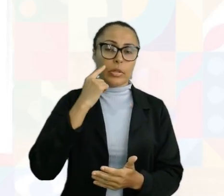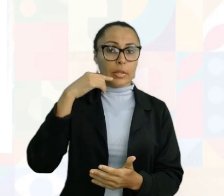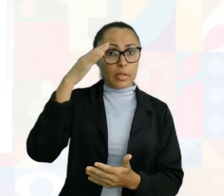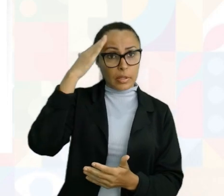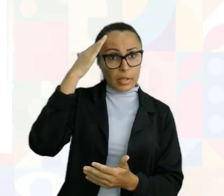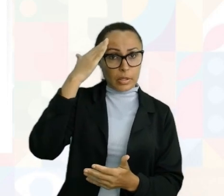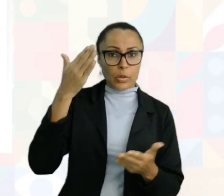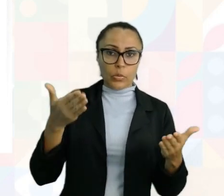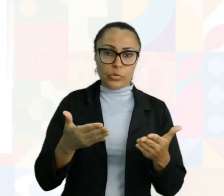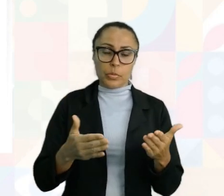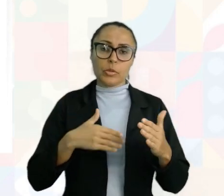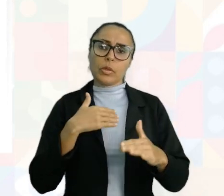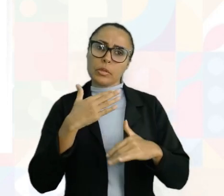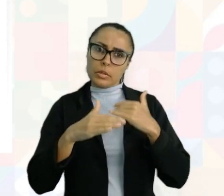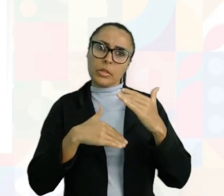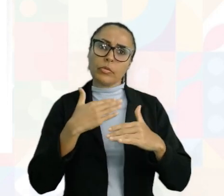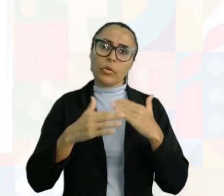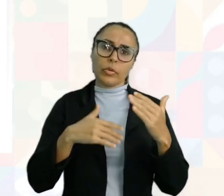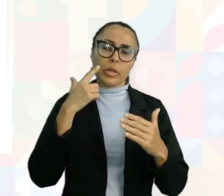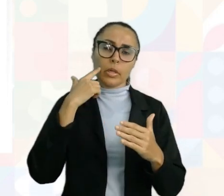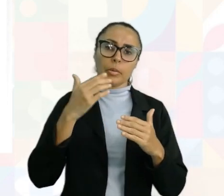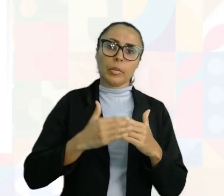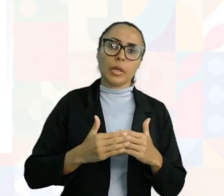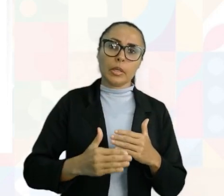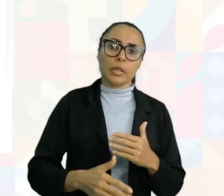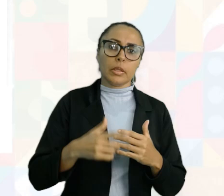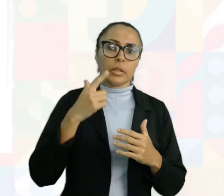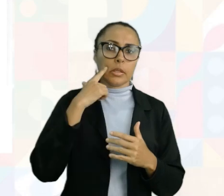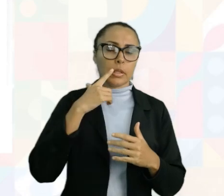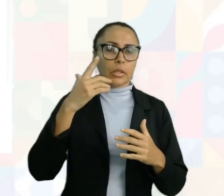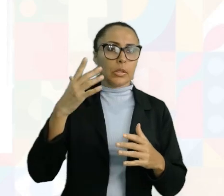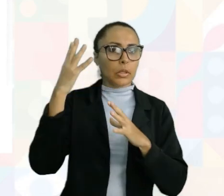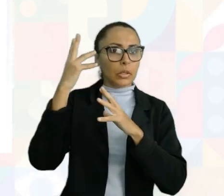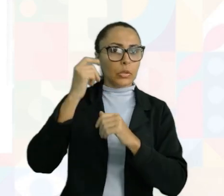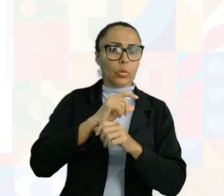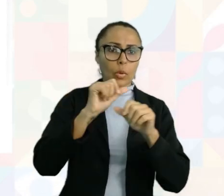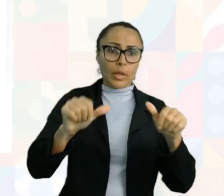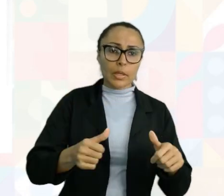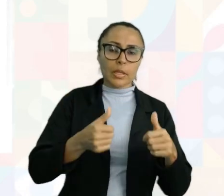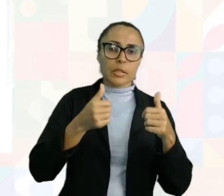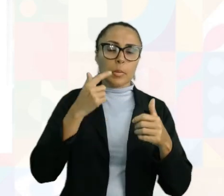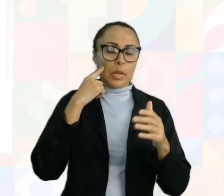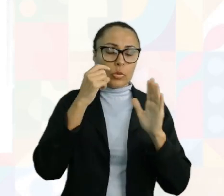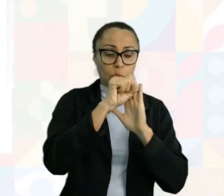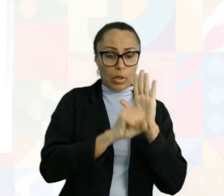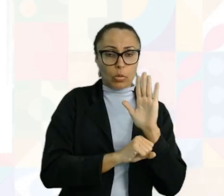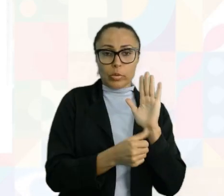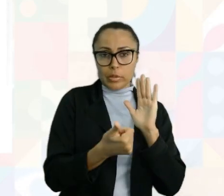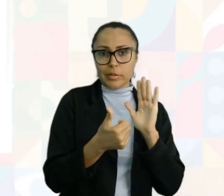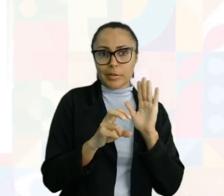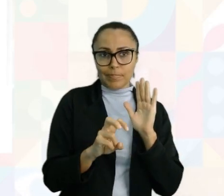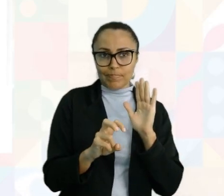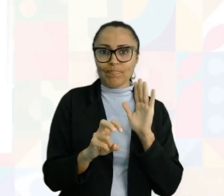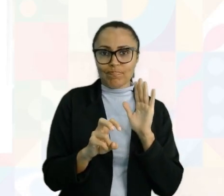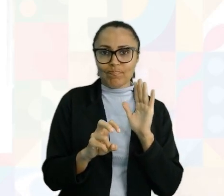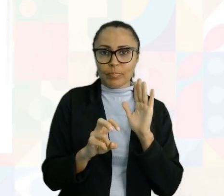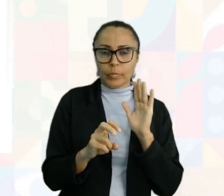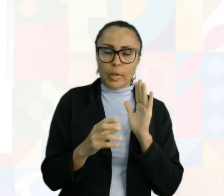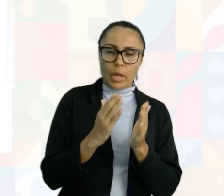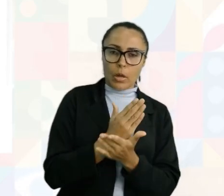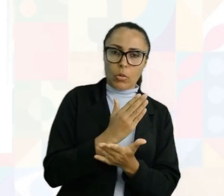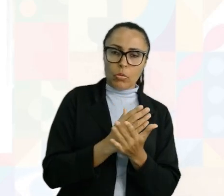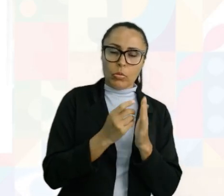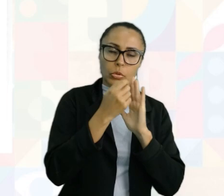hoje, começou a se desenvolver a partir do Renascimento. O Renascimento começa no século XV, né? Alguns